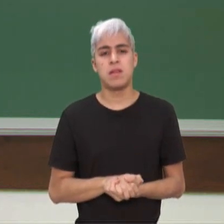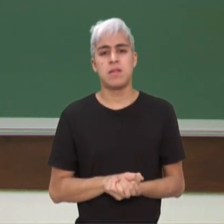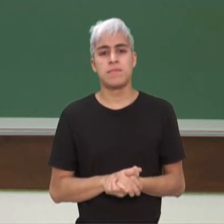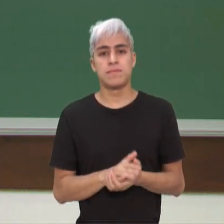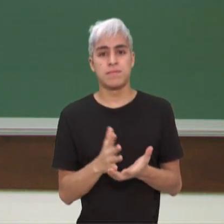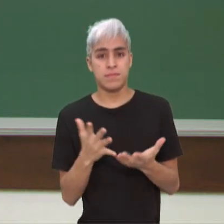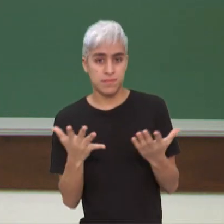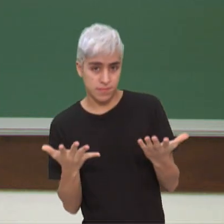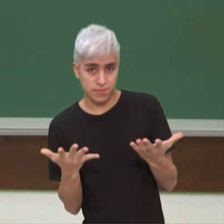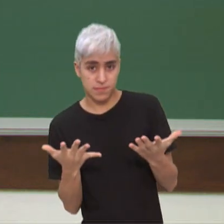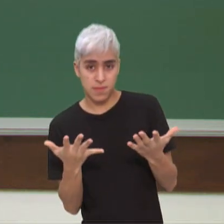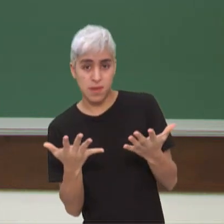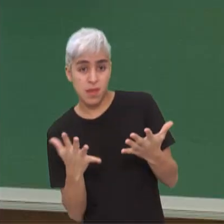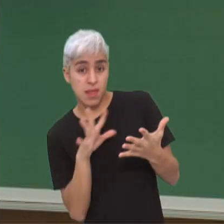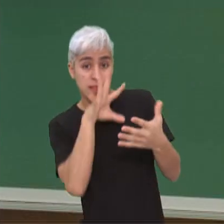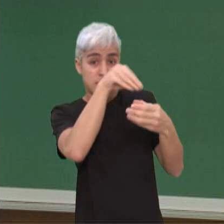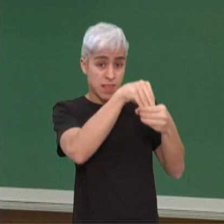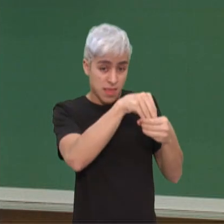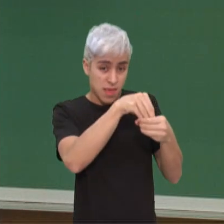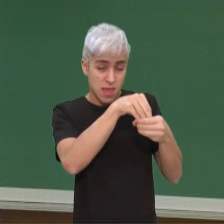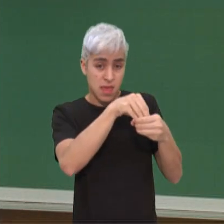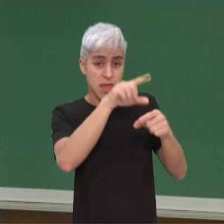Ainda dentro dos tipos dos recursos